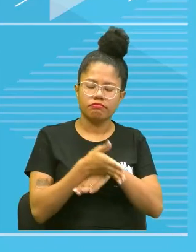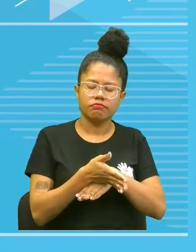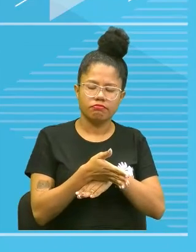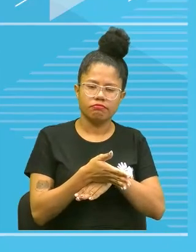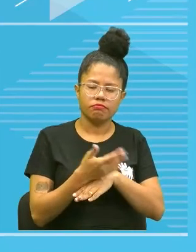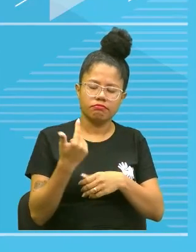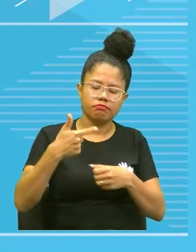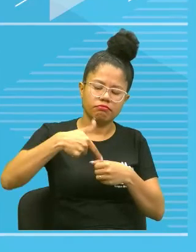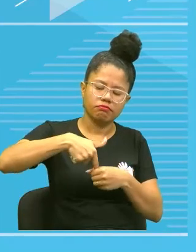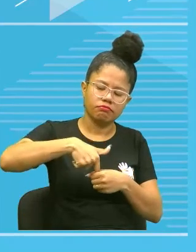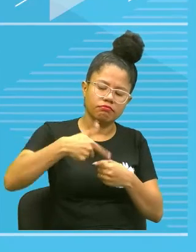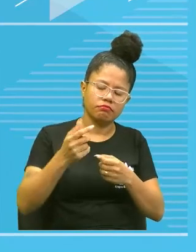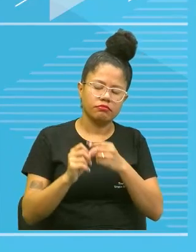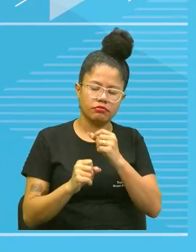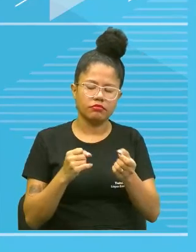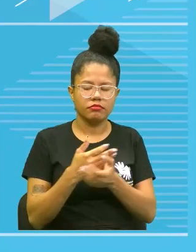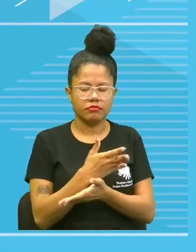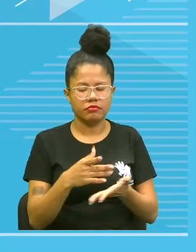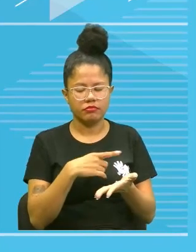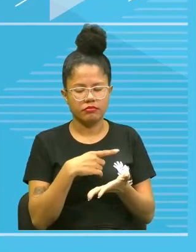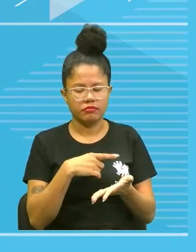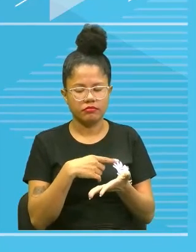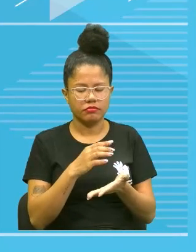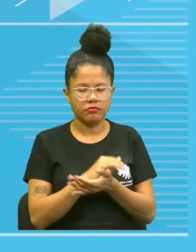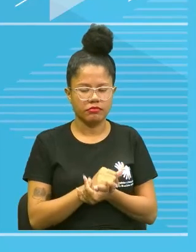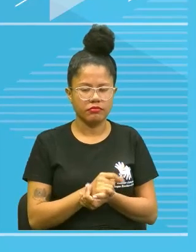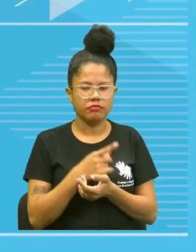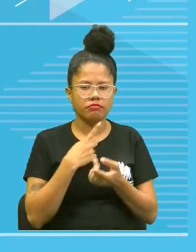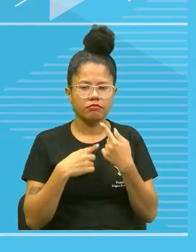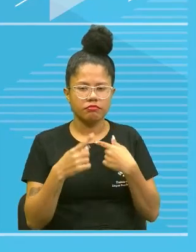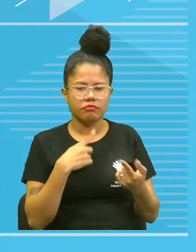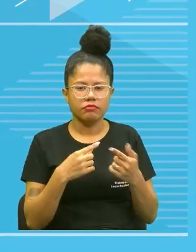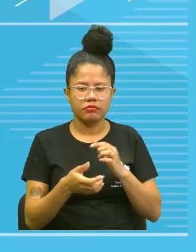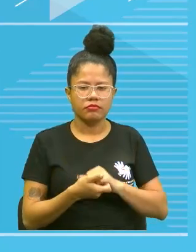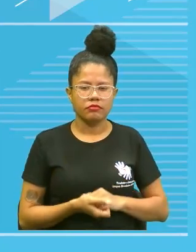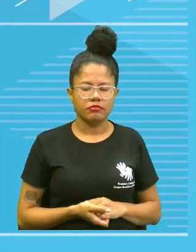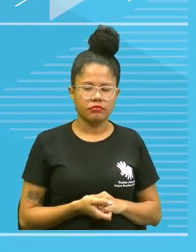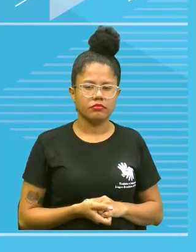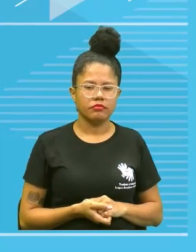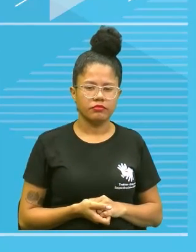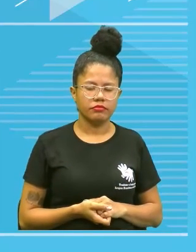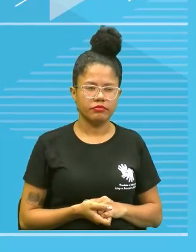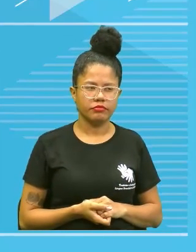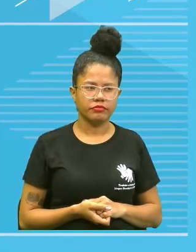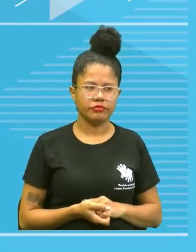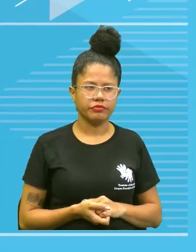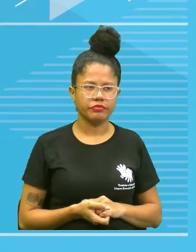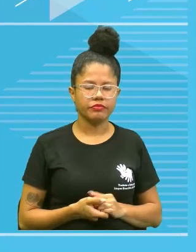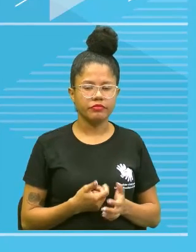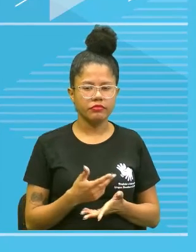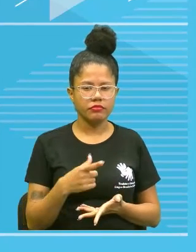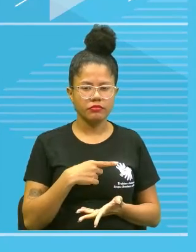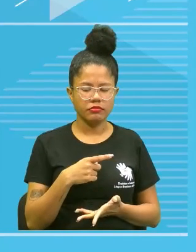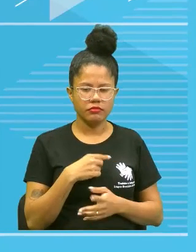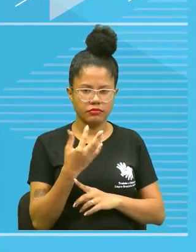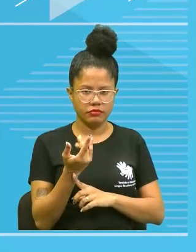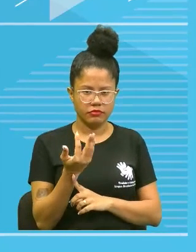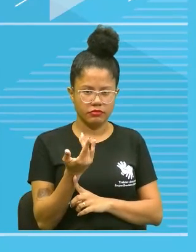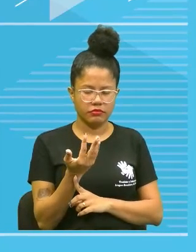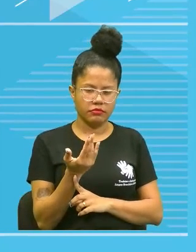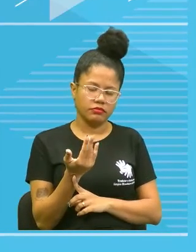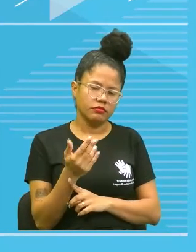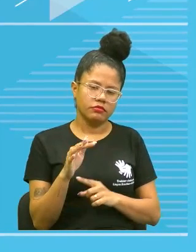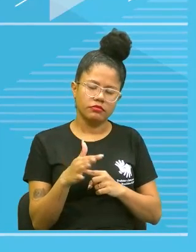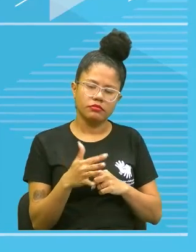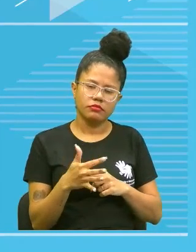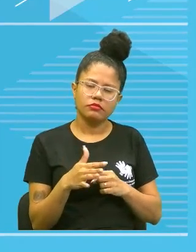combustível e aí faz com que você tenha aquela forte compressão, ele explode, né, empurrando o pistão de volta. Aí você tem a vela do motor, toda essa parte